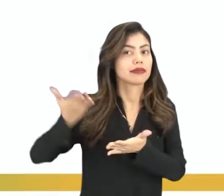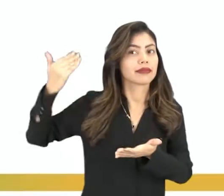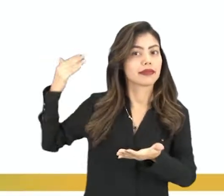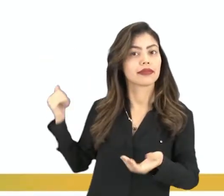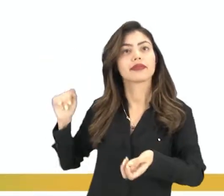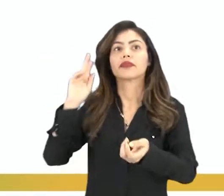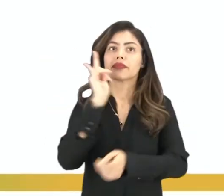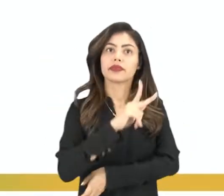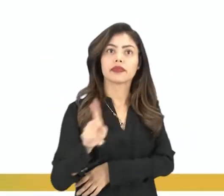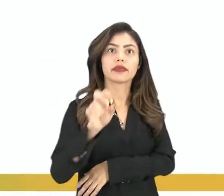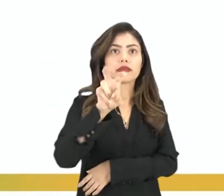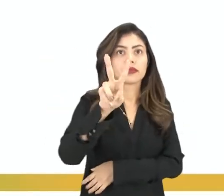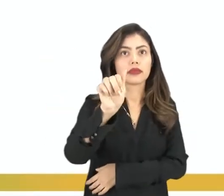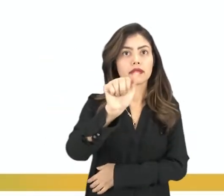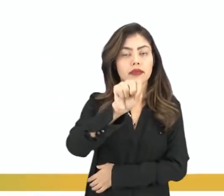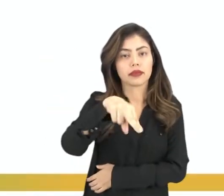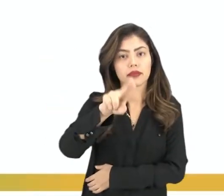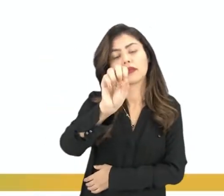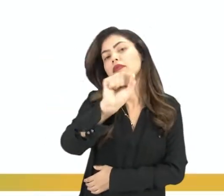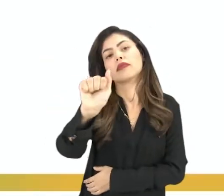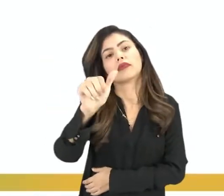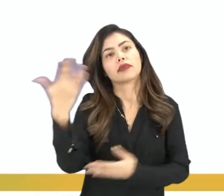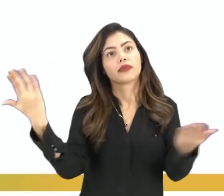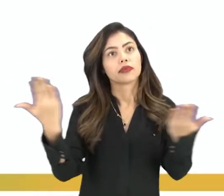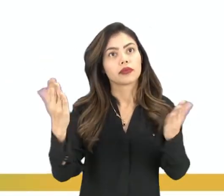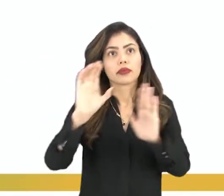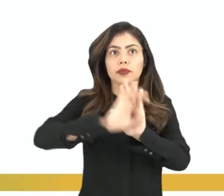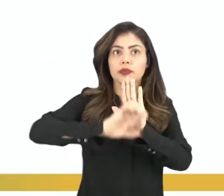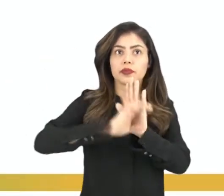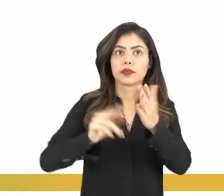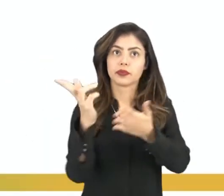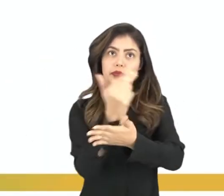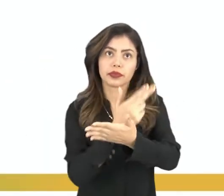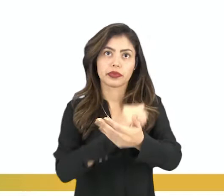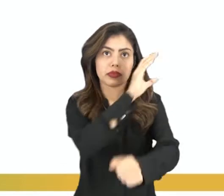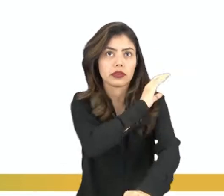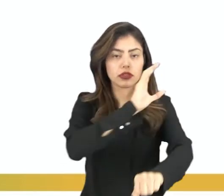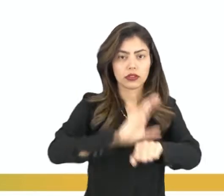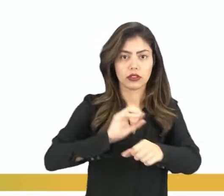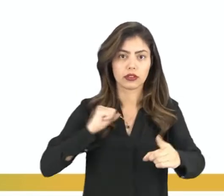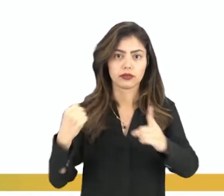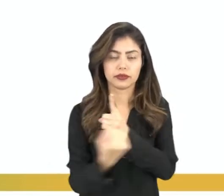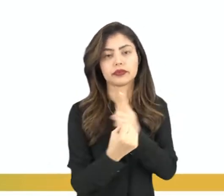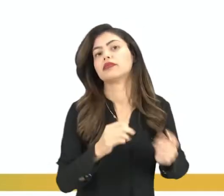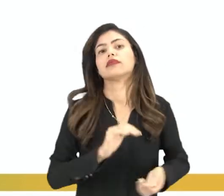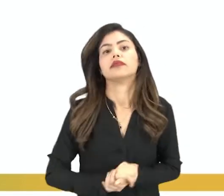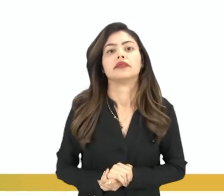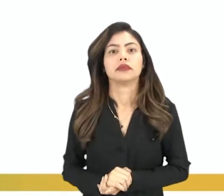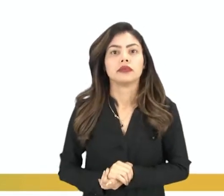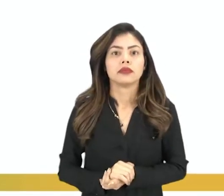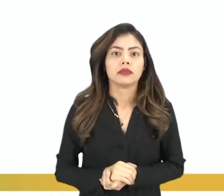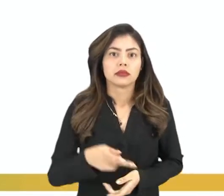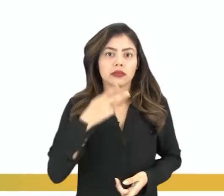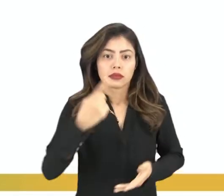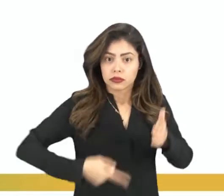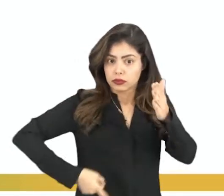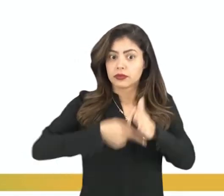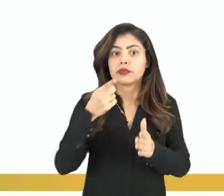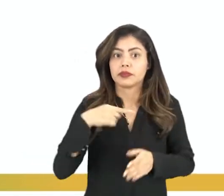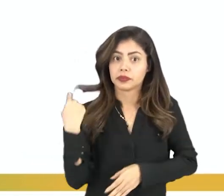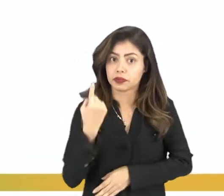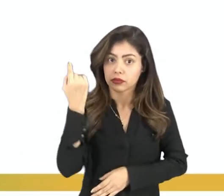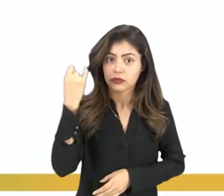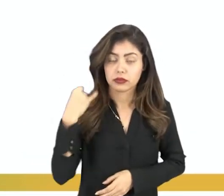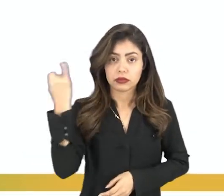Eu sou a professora Vanessa. O tema da nossa aula de hoje é Arte, Cultura e Sociedade. Essa aula é específica para a primeira série do